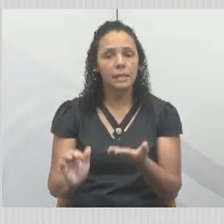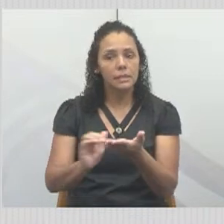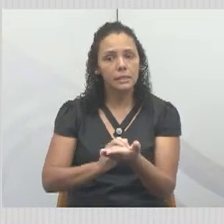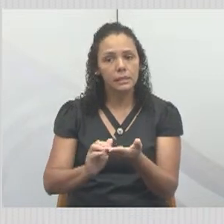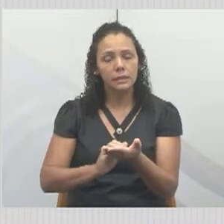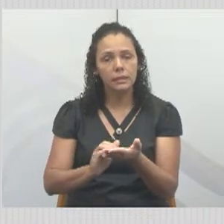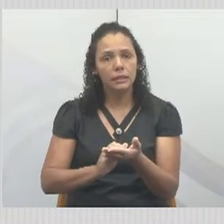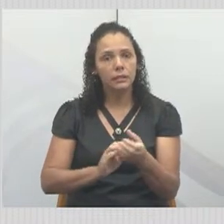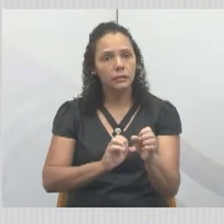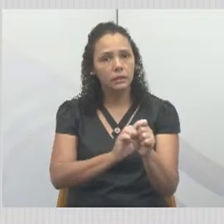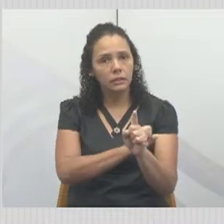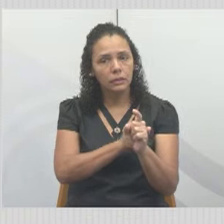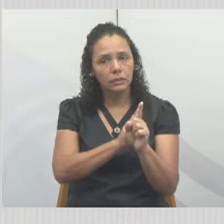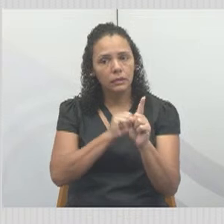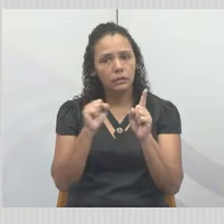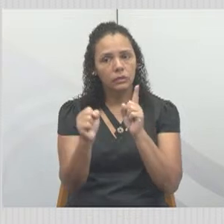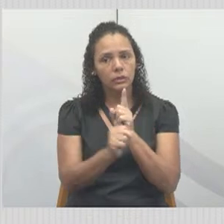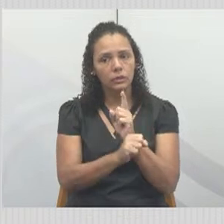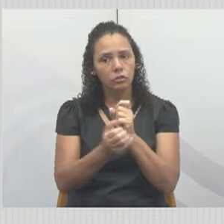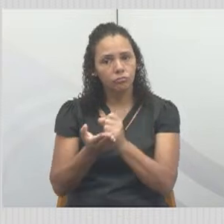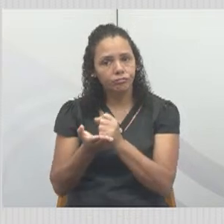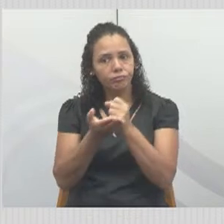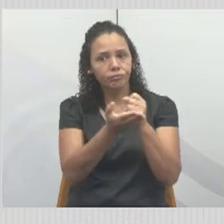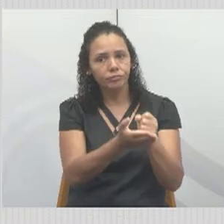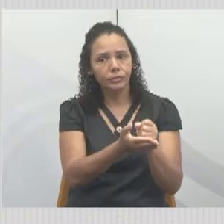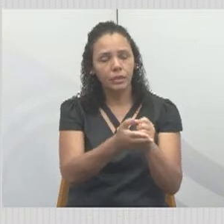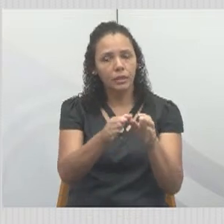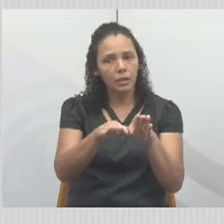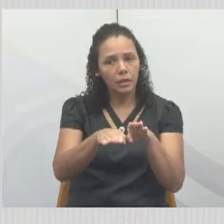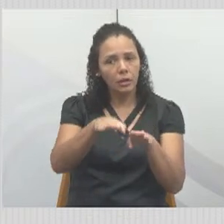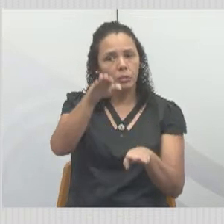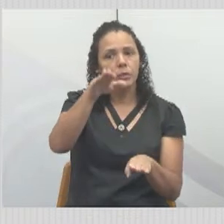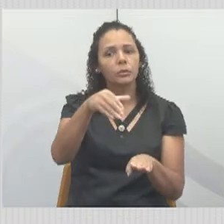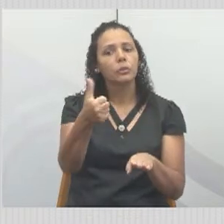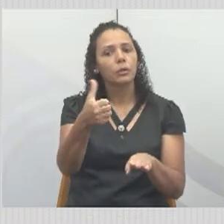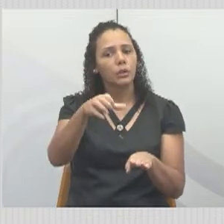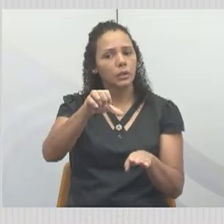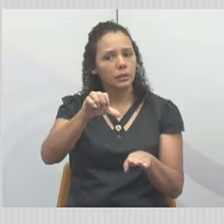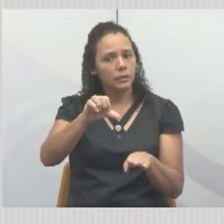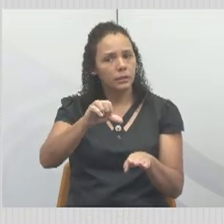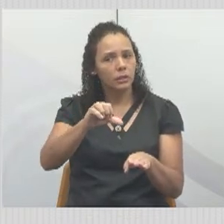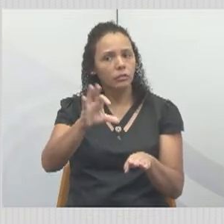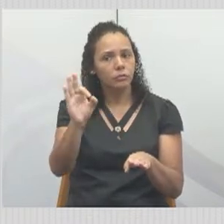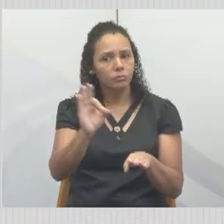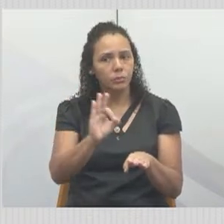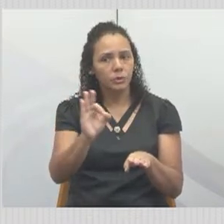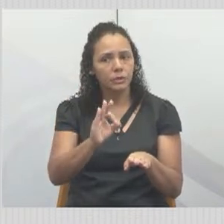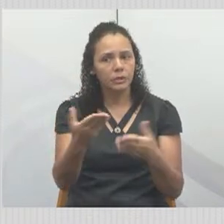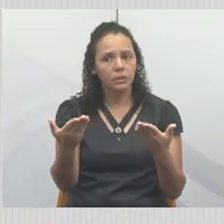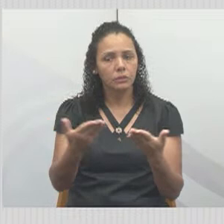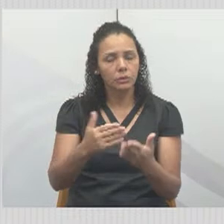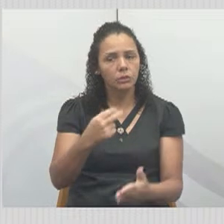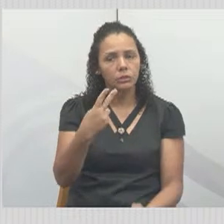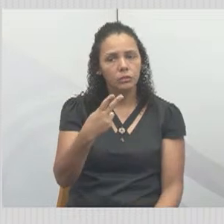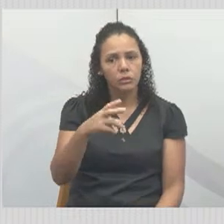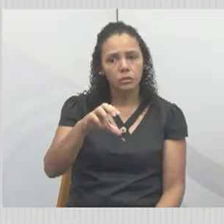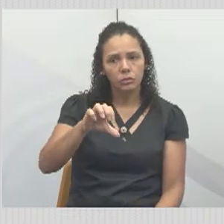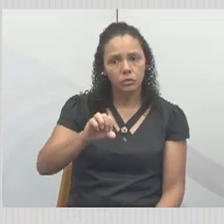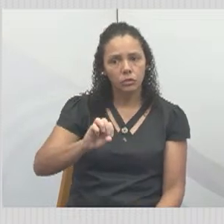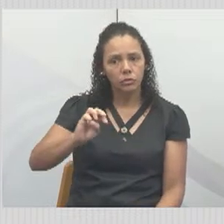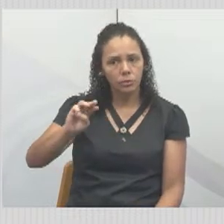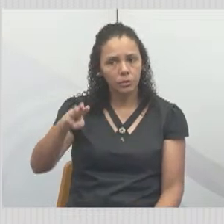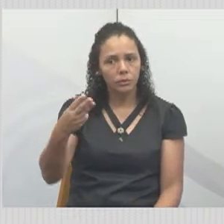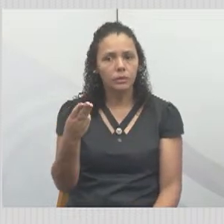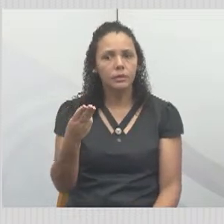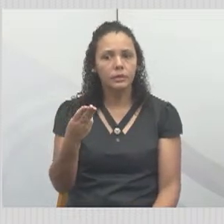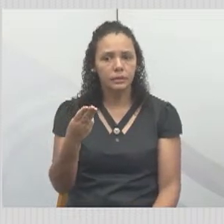Assistência social, a gente sai de um executado de 24 milhões no ano de 2022 e alcança o orçamento de